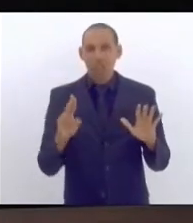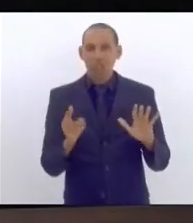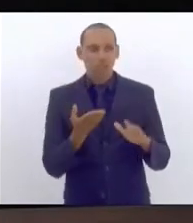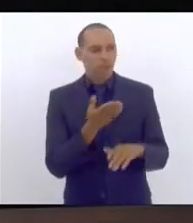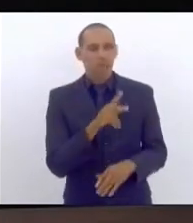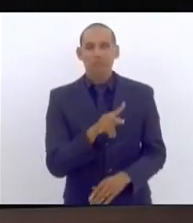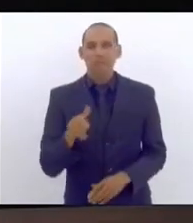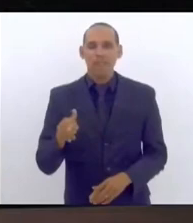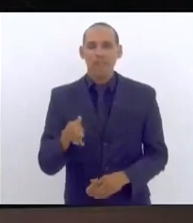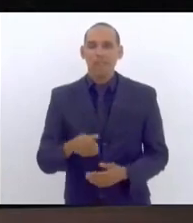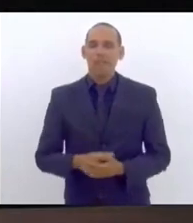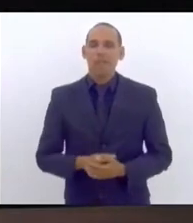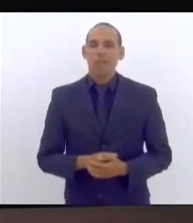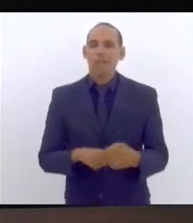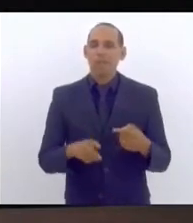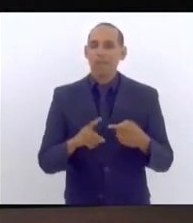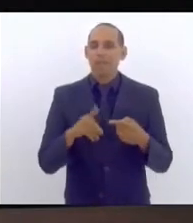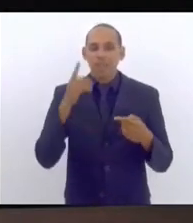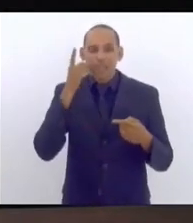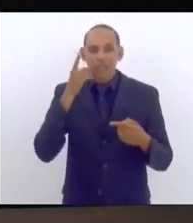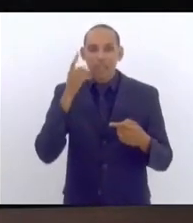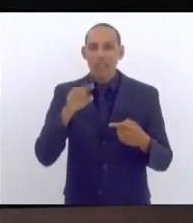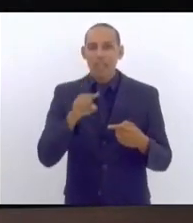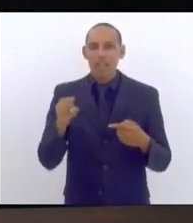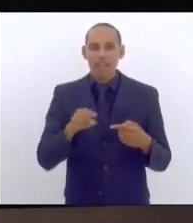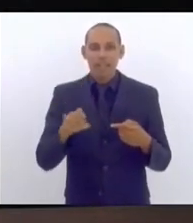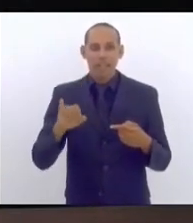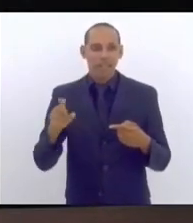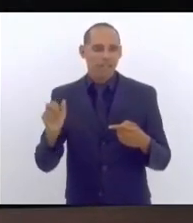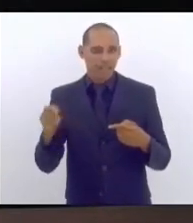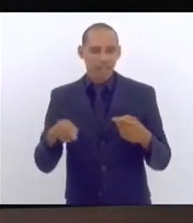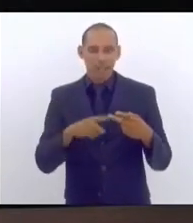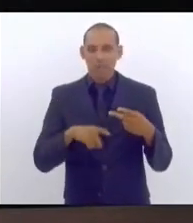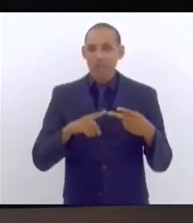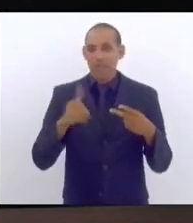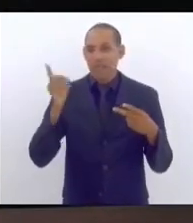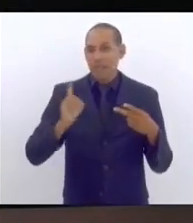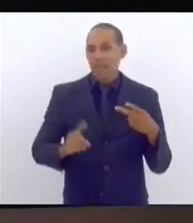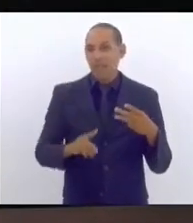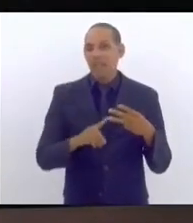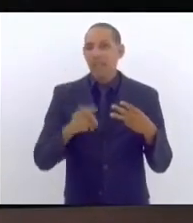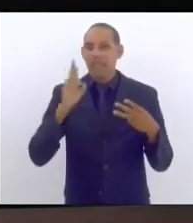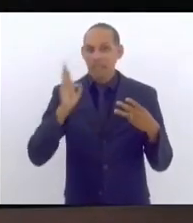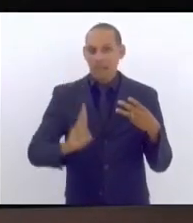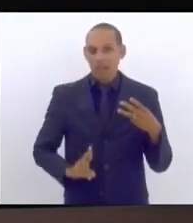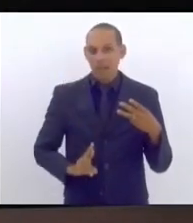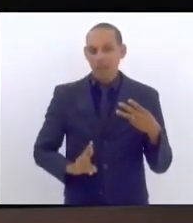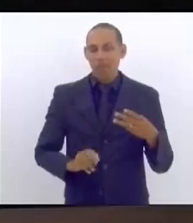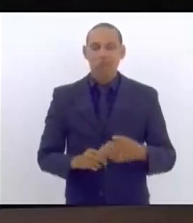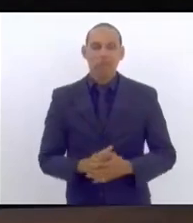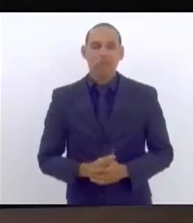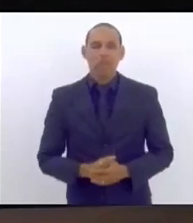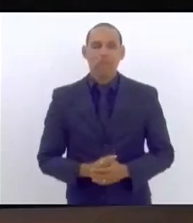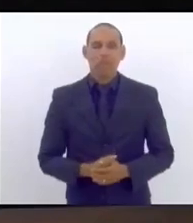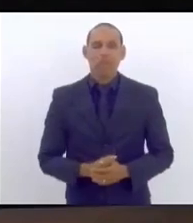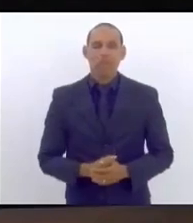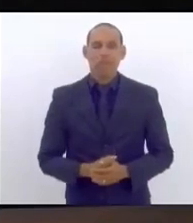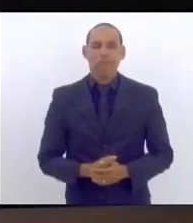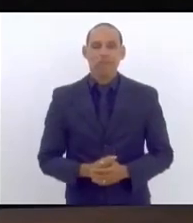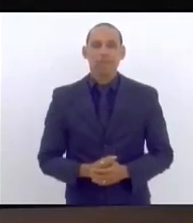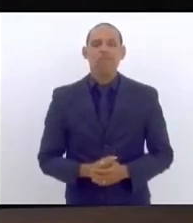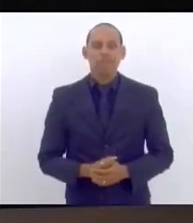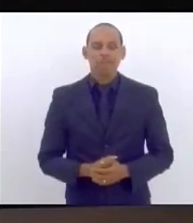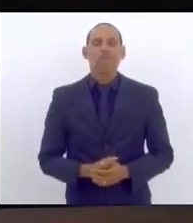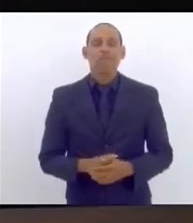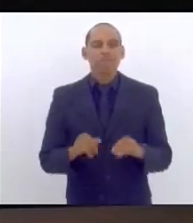na data de hoje, deputada Zeidan, deputada Dani Monteiro e deputada Renata Souza. Quero até dizer